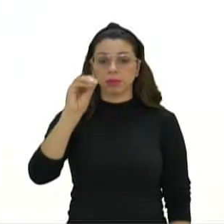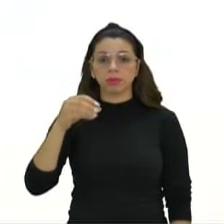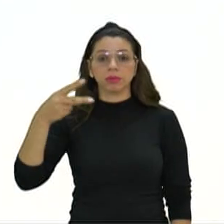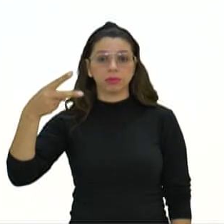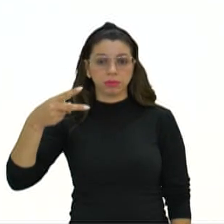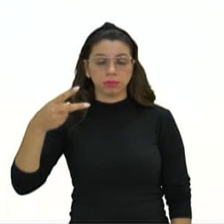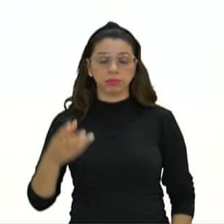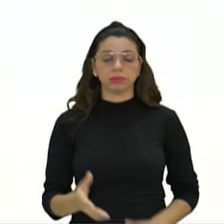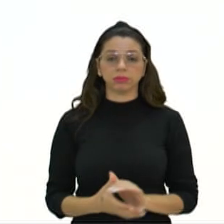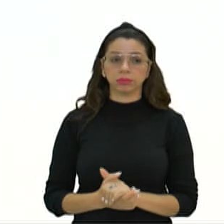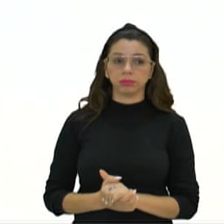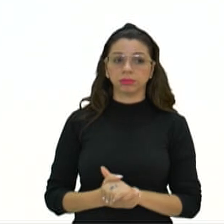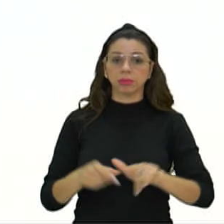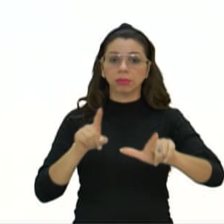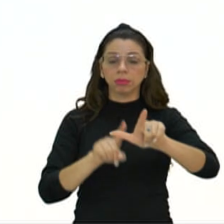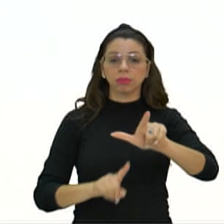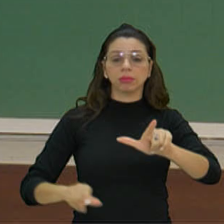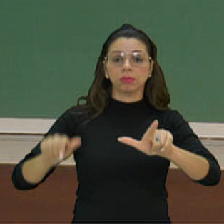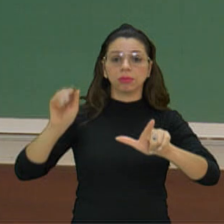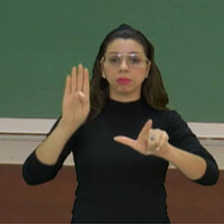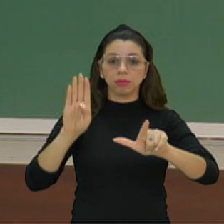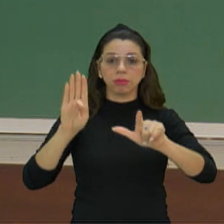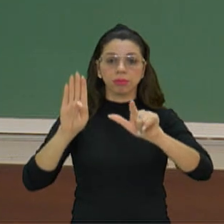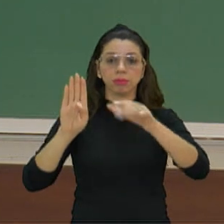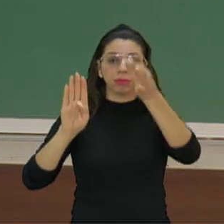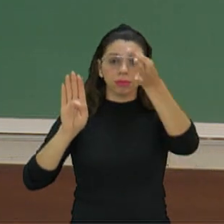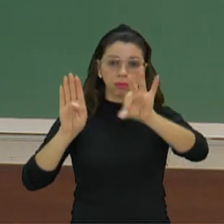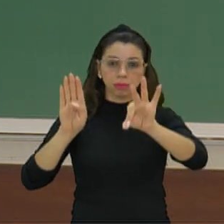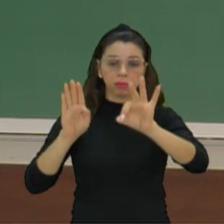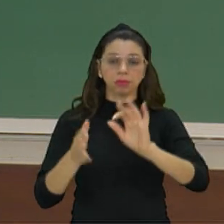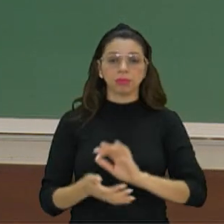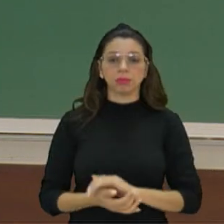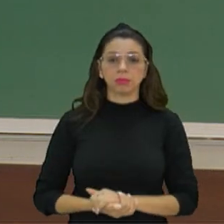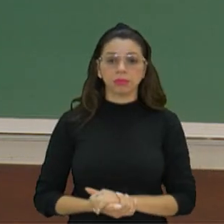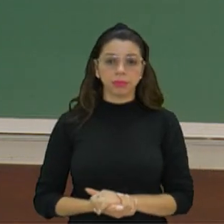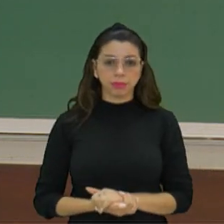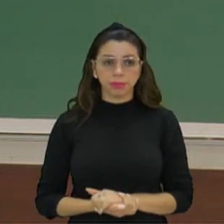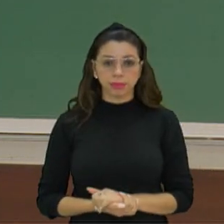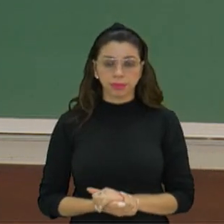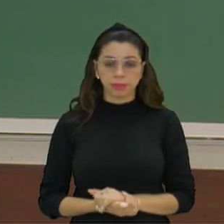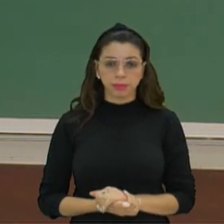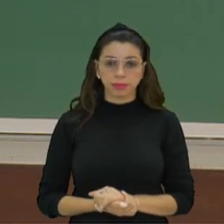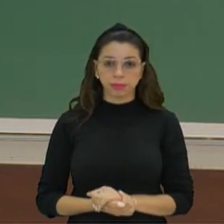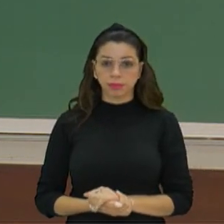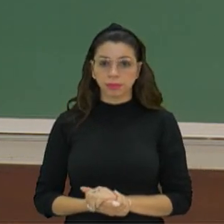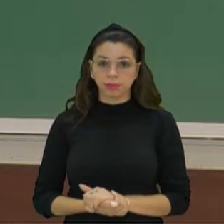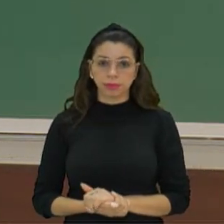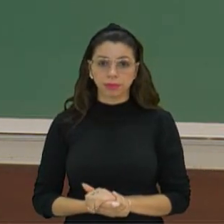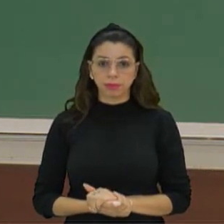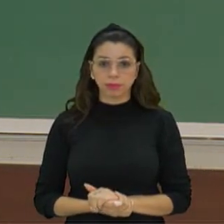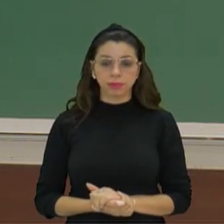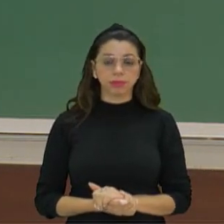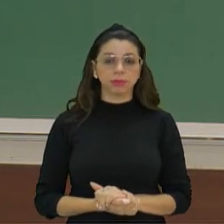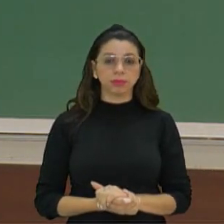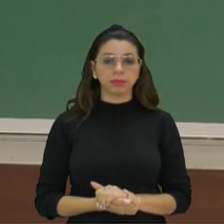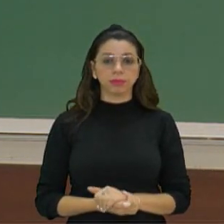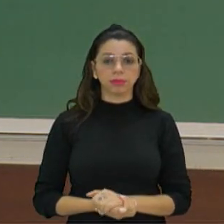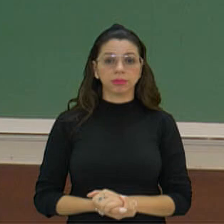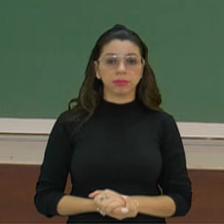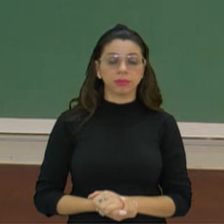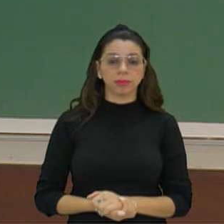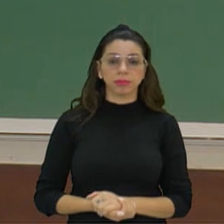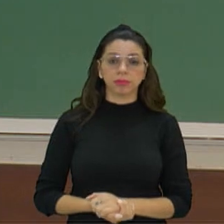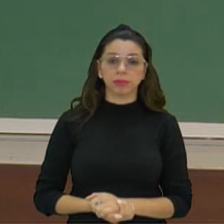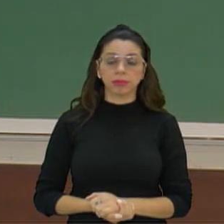a alternativa certa é a letra B. Ok? Alright. Aqui diz o seguinte, pessoal,